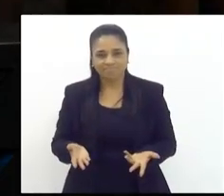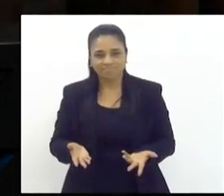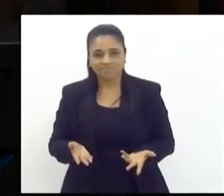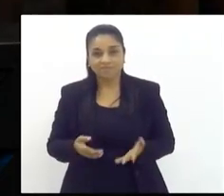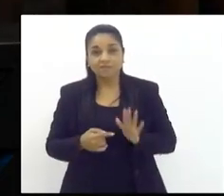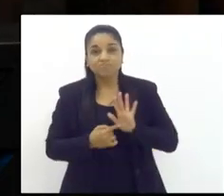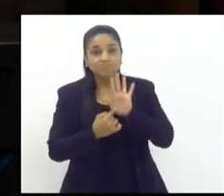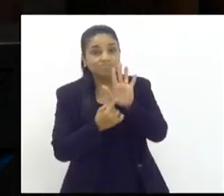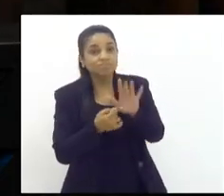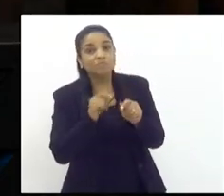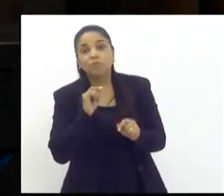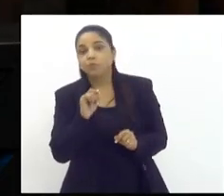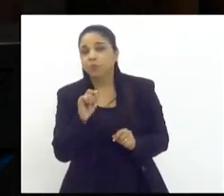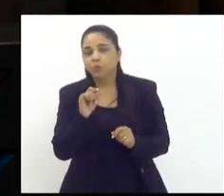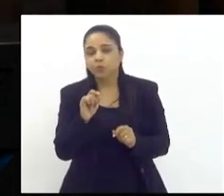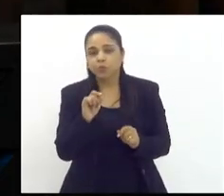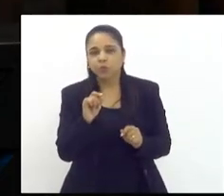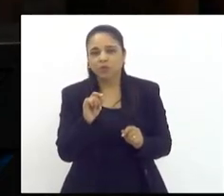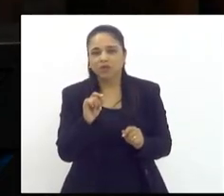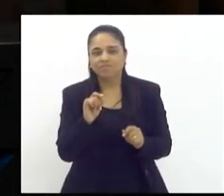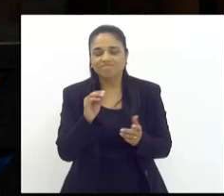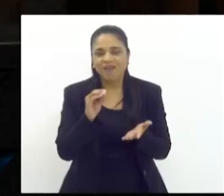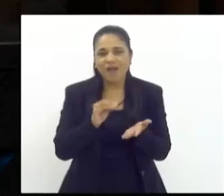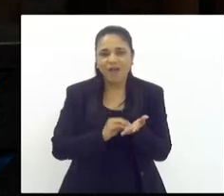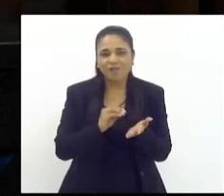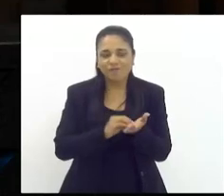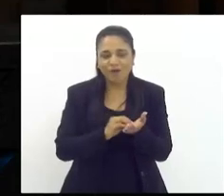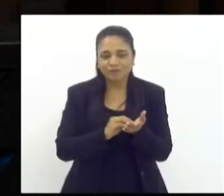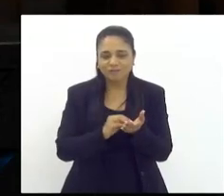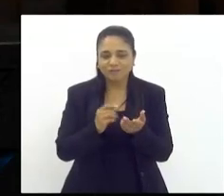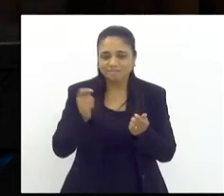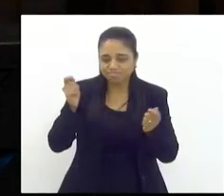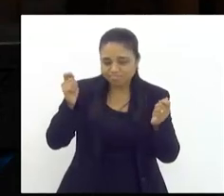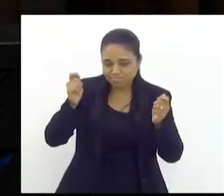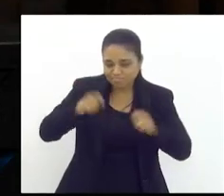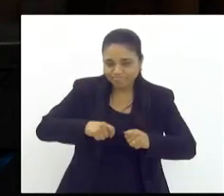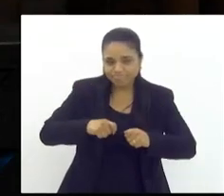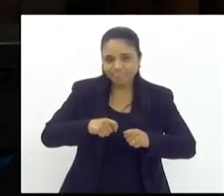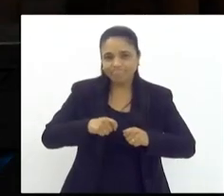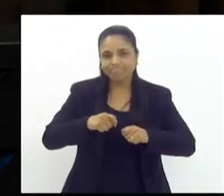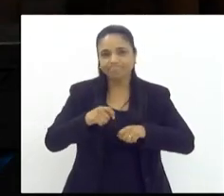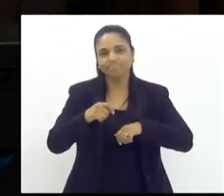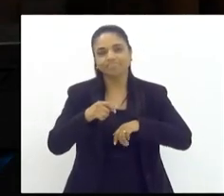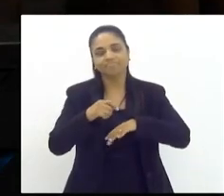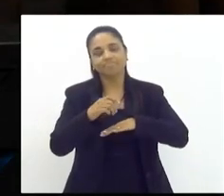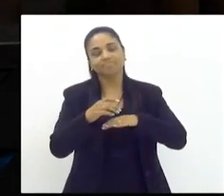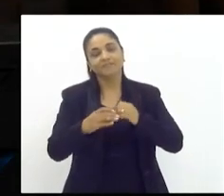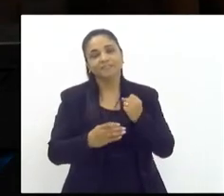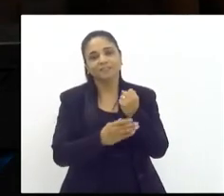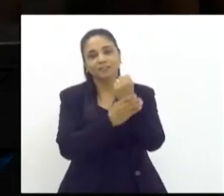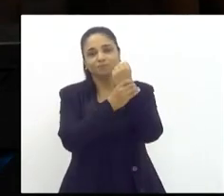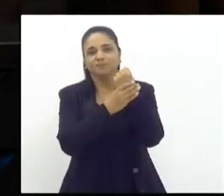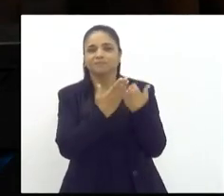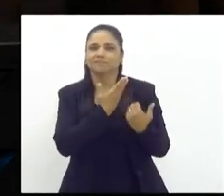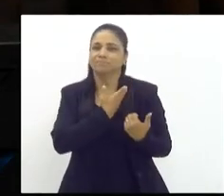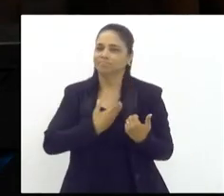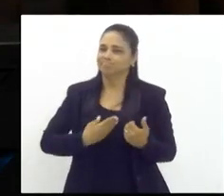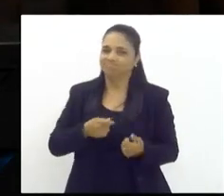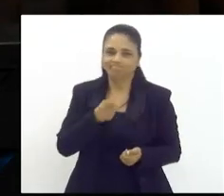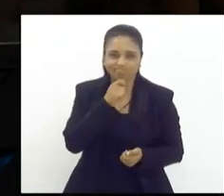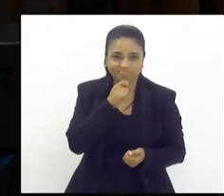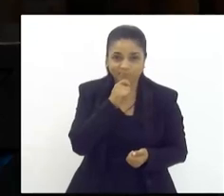demonstra a incapacidade da política pública de segurança de assegurar o seu direito à vida